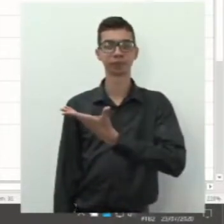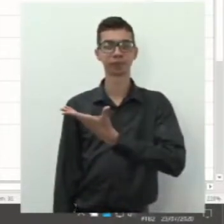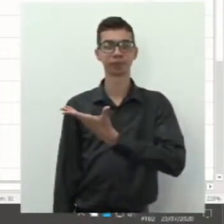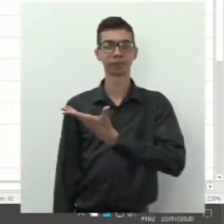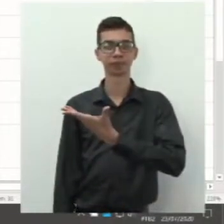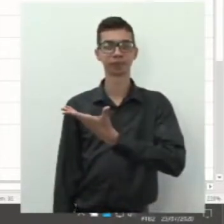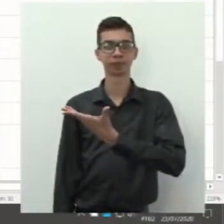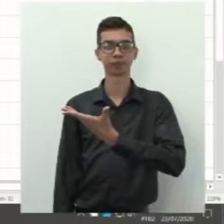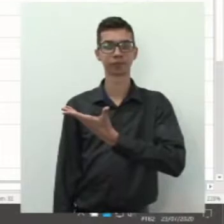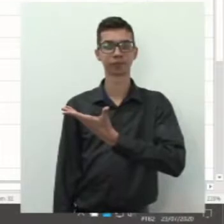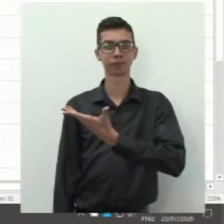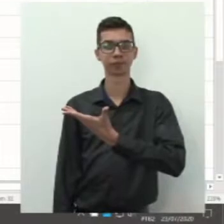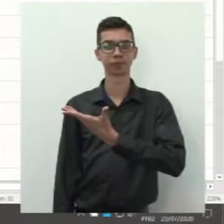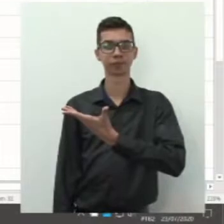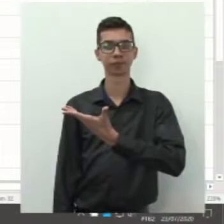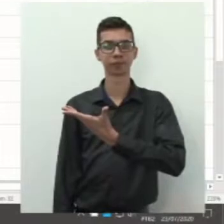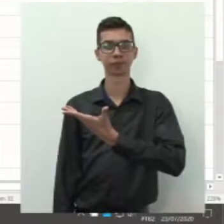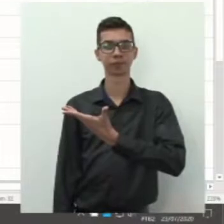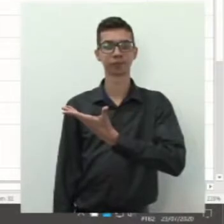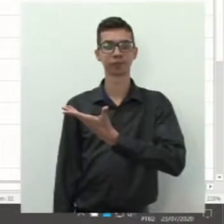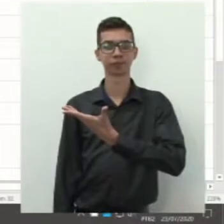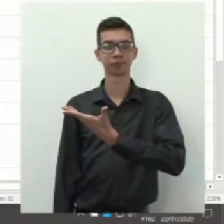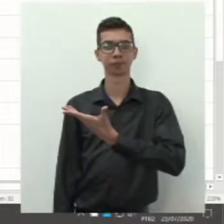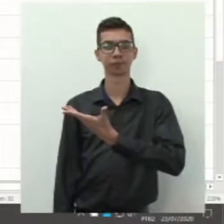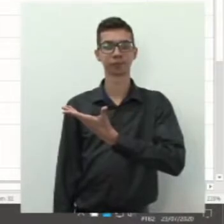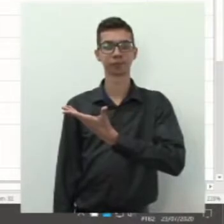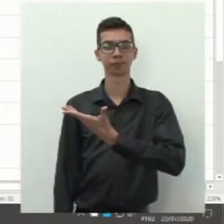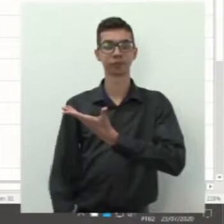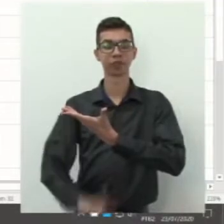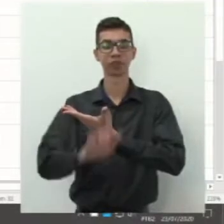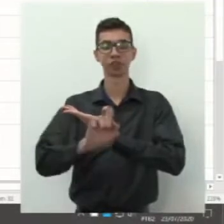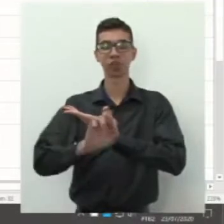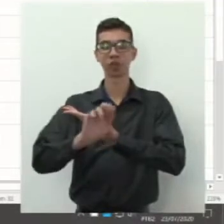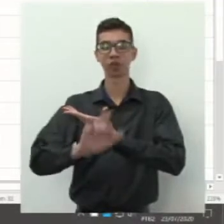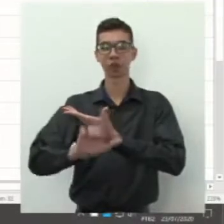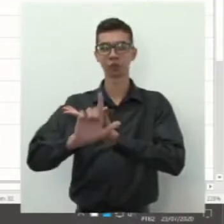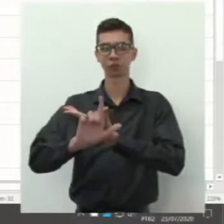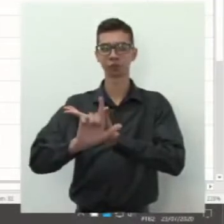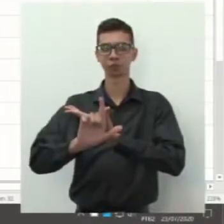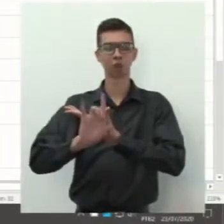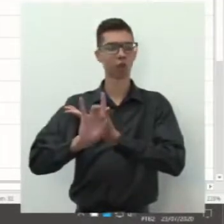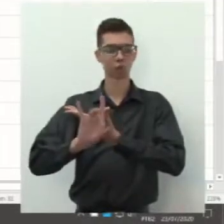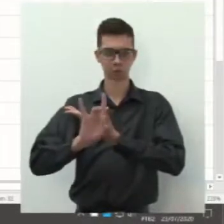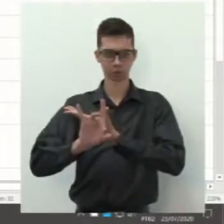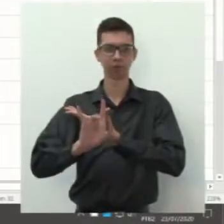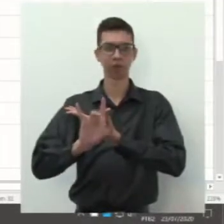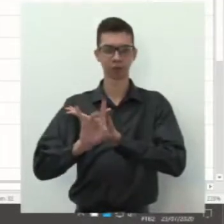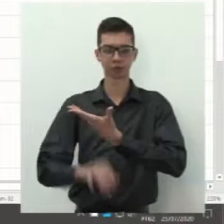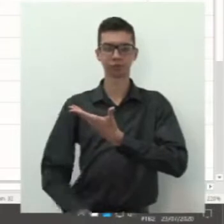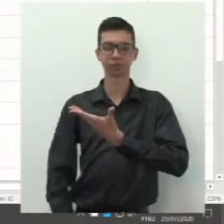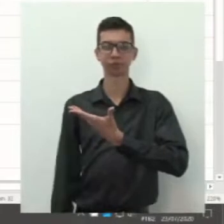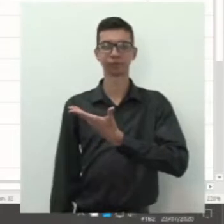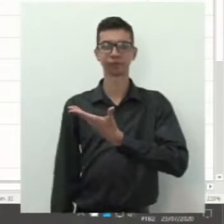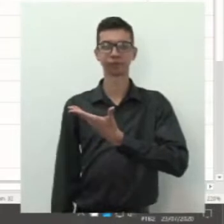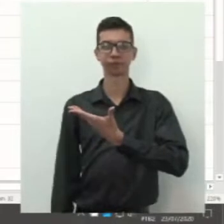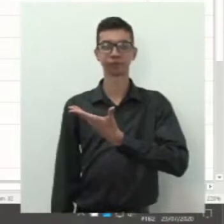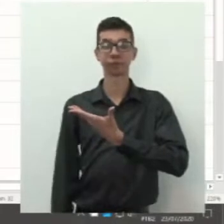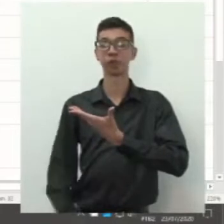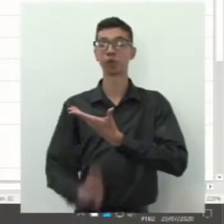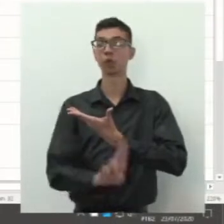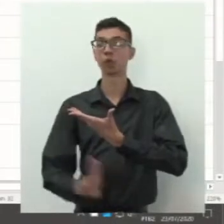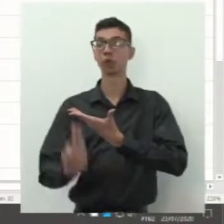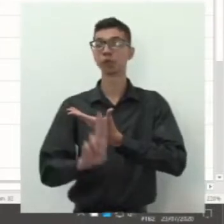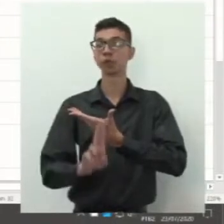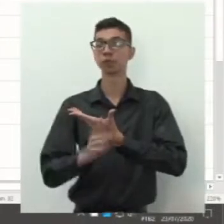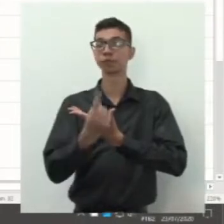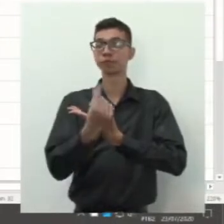tem um formato específico, ele identifica automaticamente. Mas não, ó, eu estou trabalhando aqui com orçamento, então isso aqui é